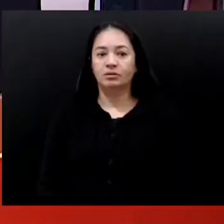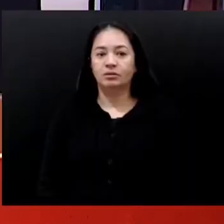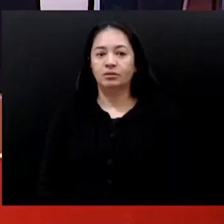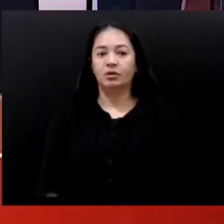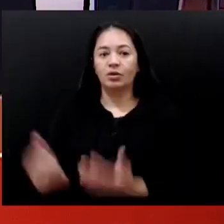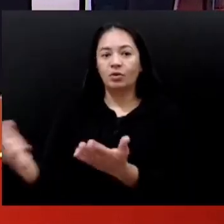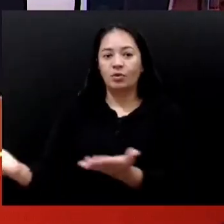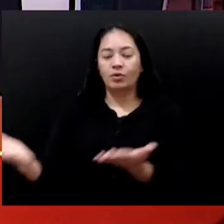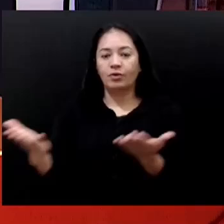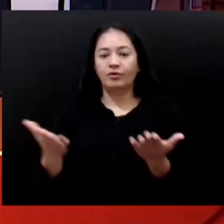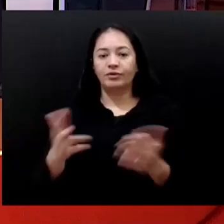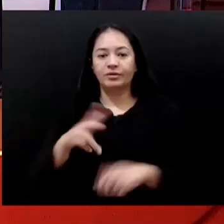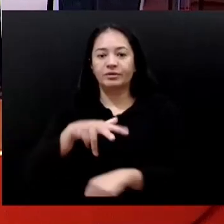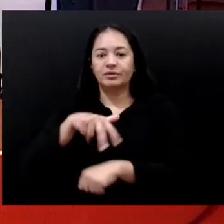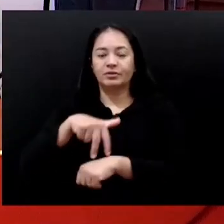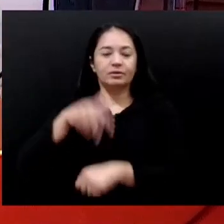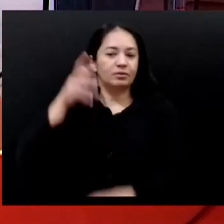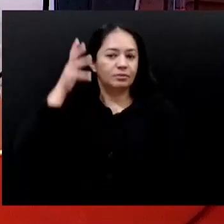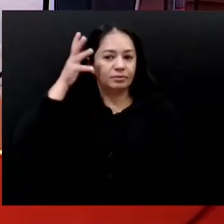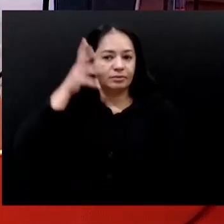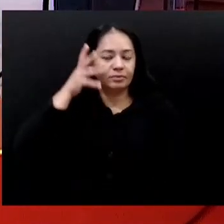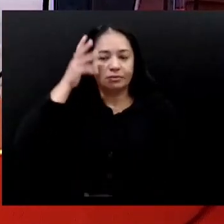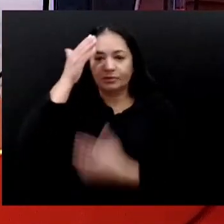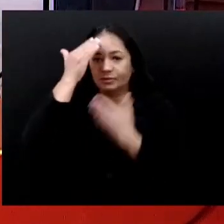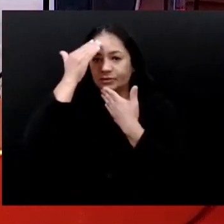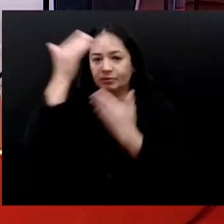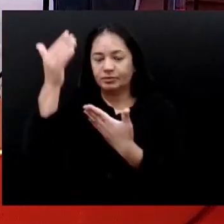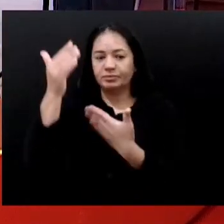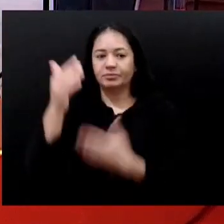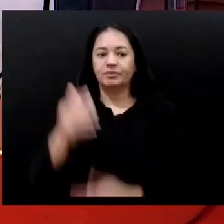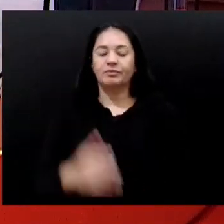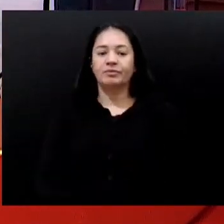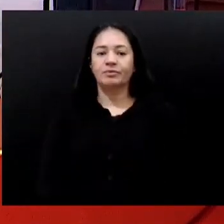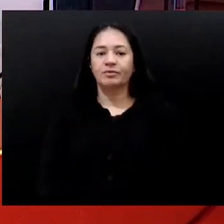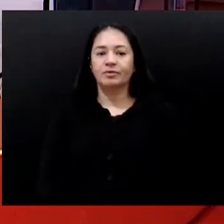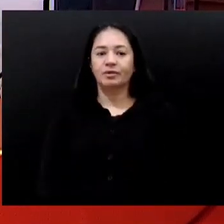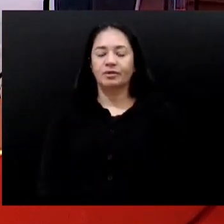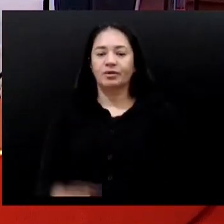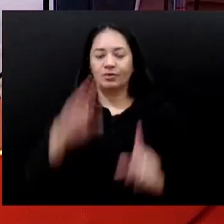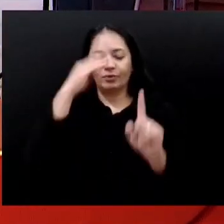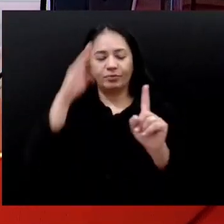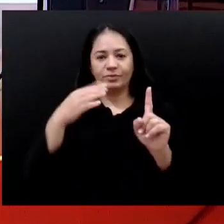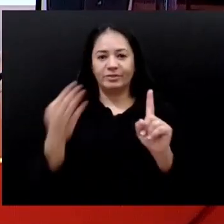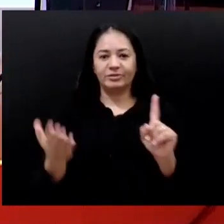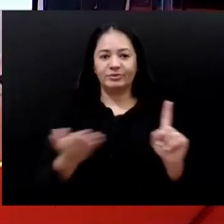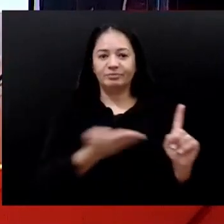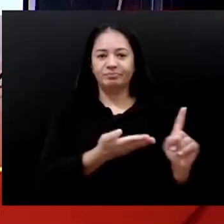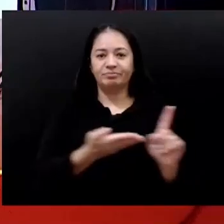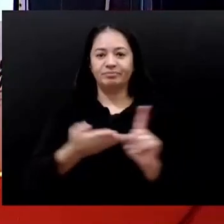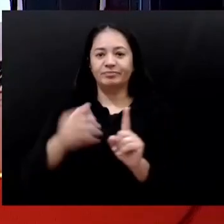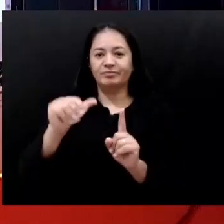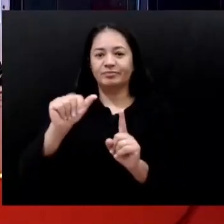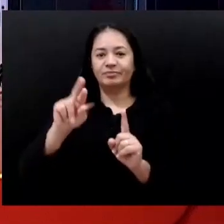Para seu discurso de agradecimento, o senhor, o homenageado, Arthur Magno Faidiga Flose.